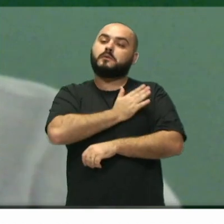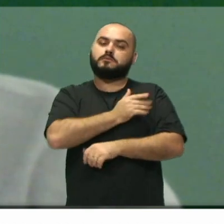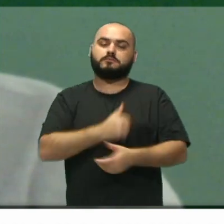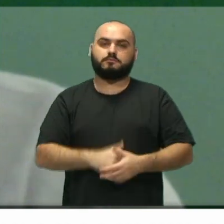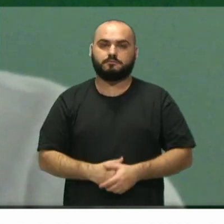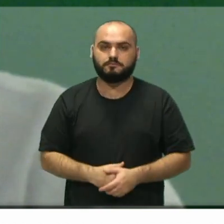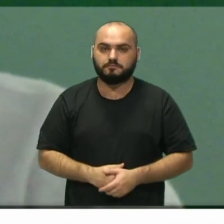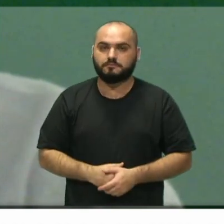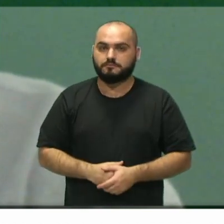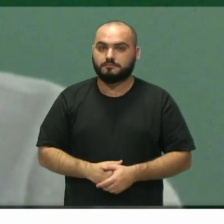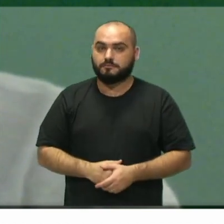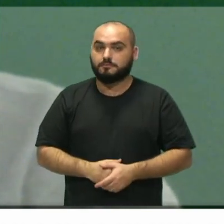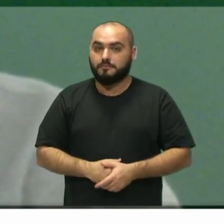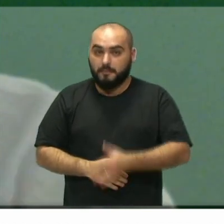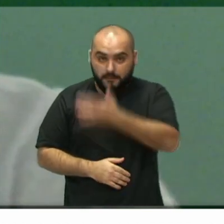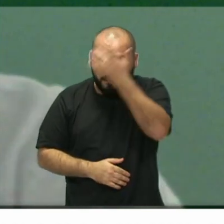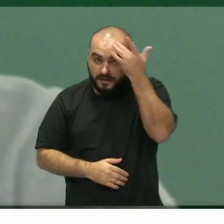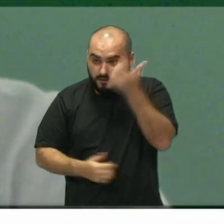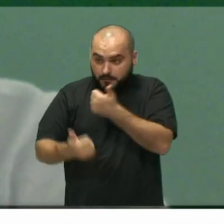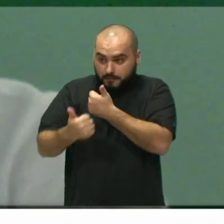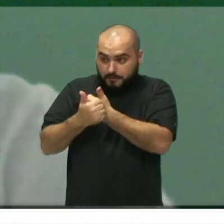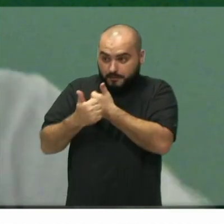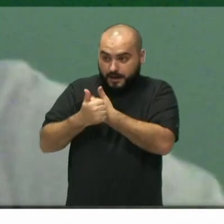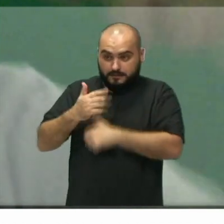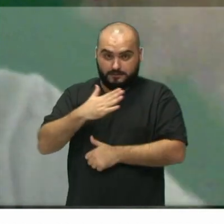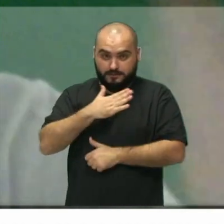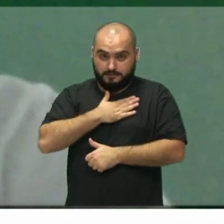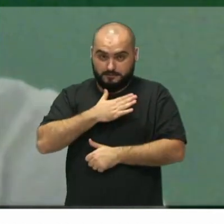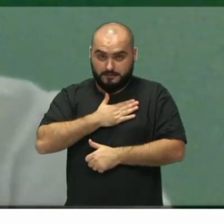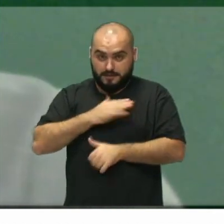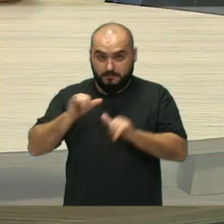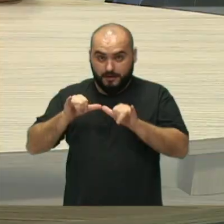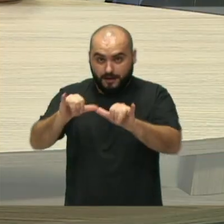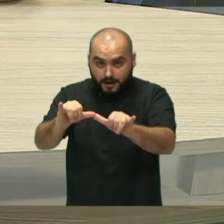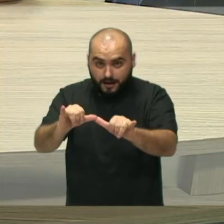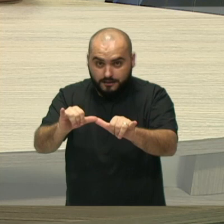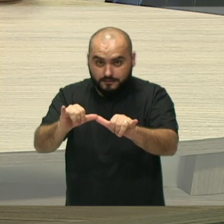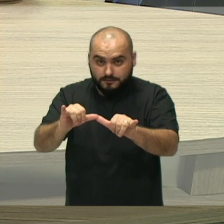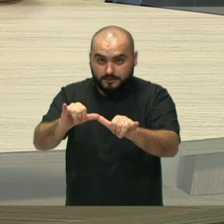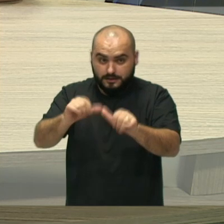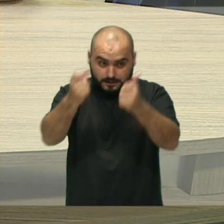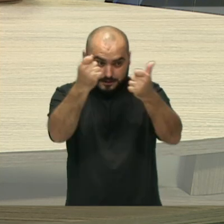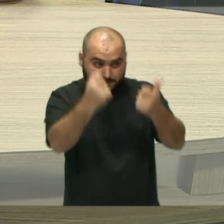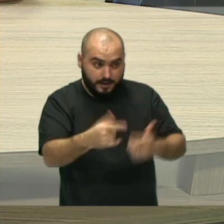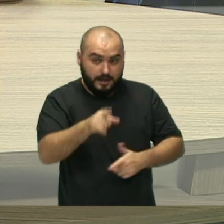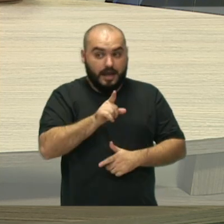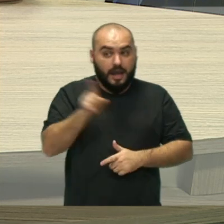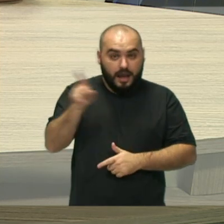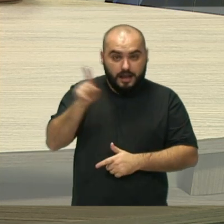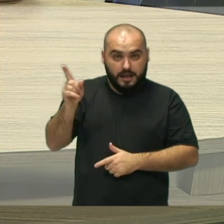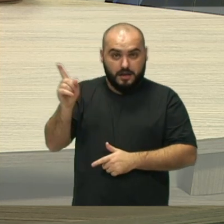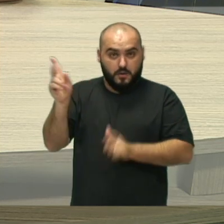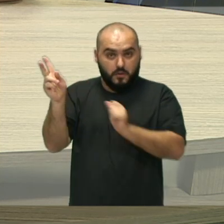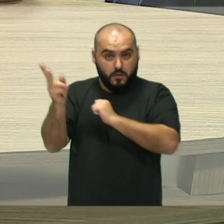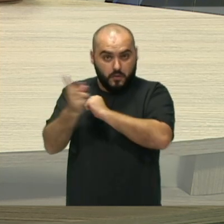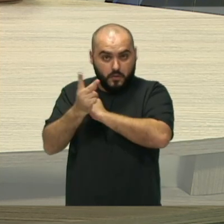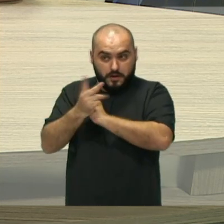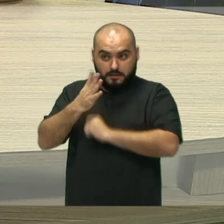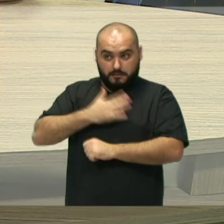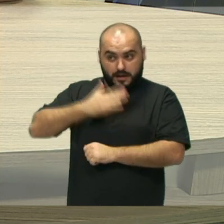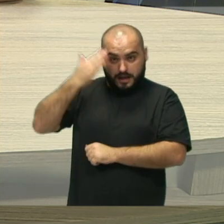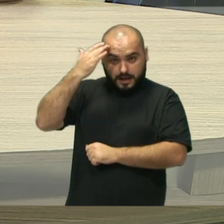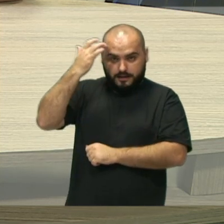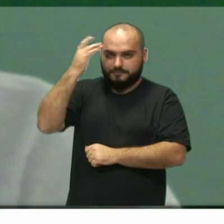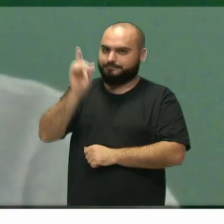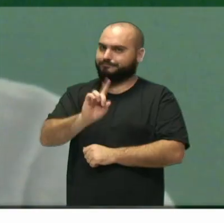se aproxima de mim no supermercado, vem, me abraça e diz, esse aqui é o cara que cuida da minha cabeça. Não tem. As pessoas ainda têm esse